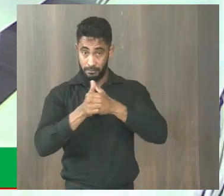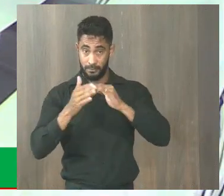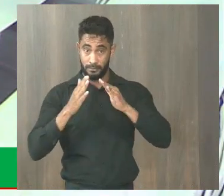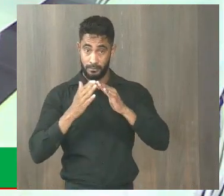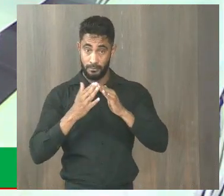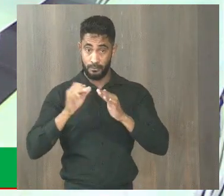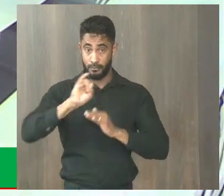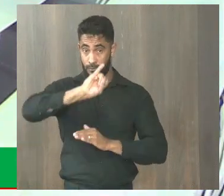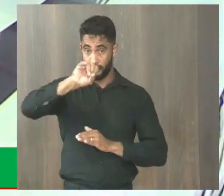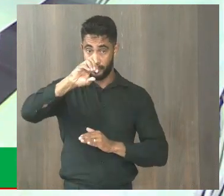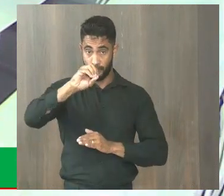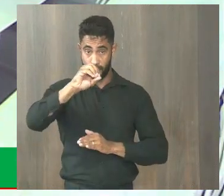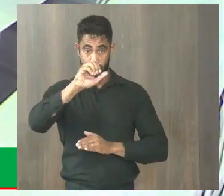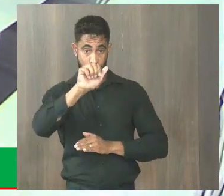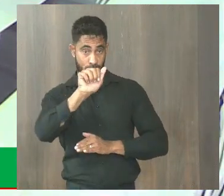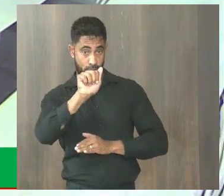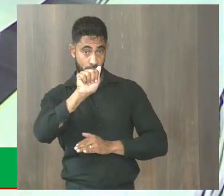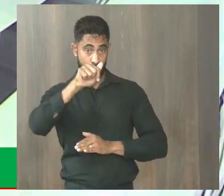de Freitas Neto.